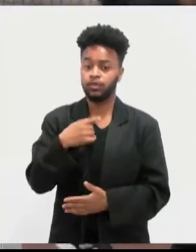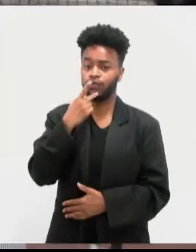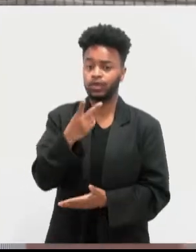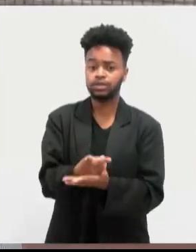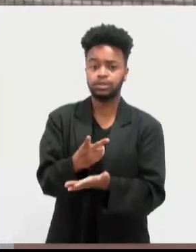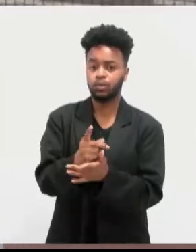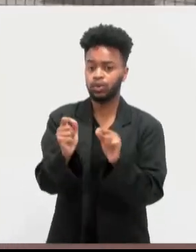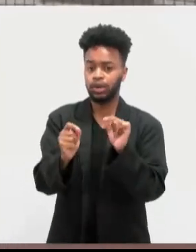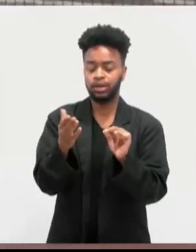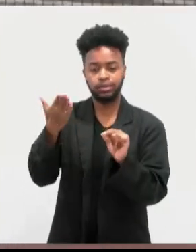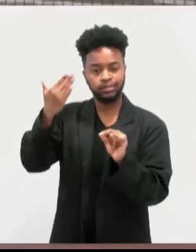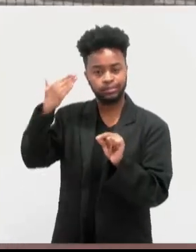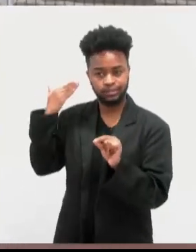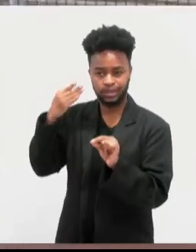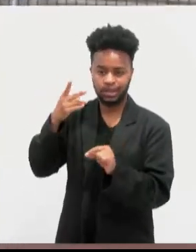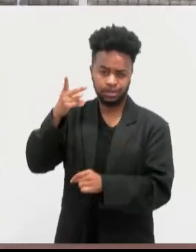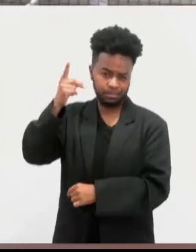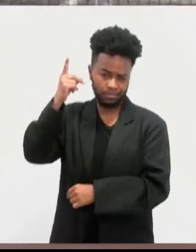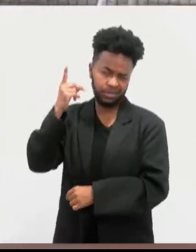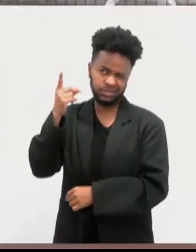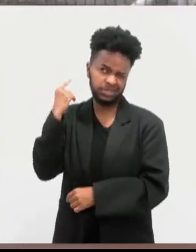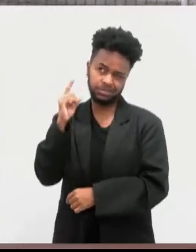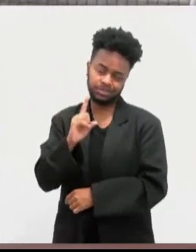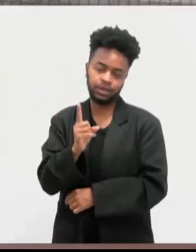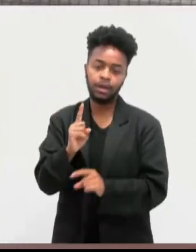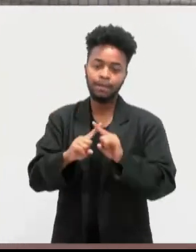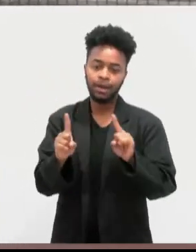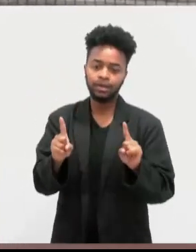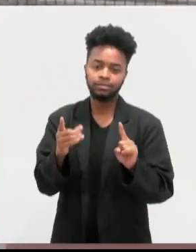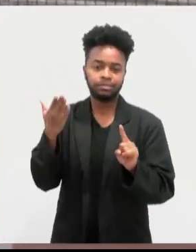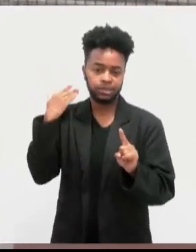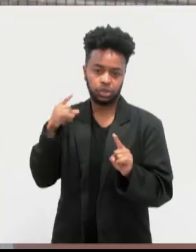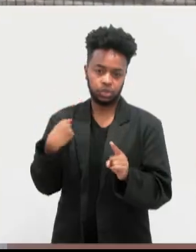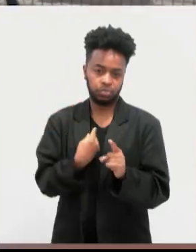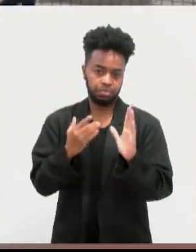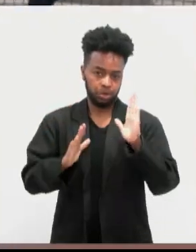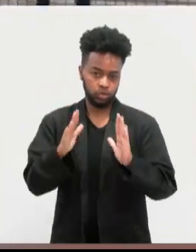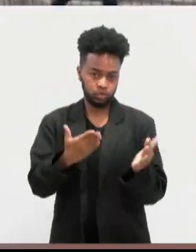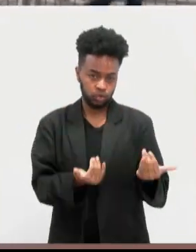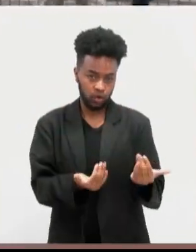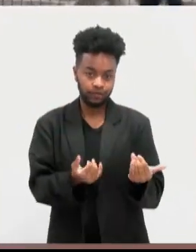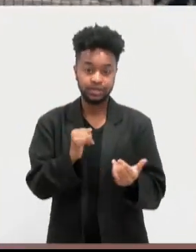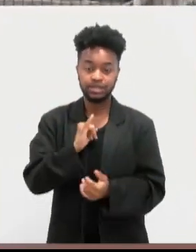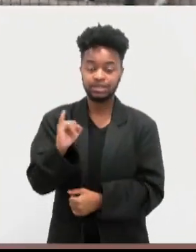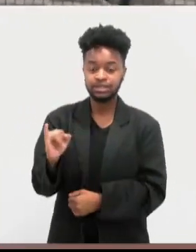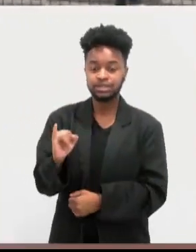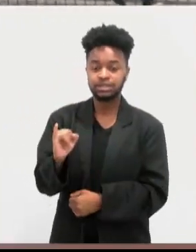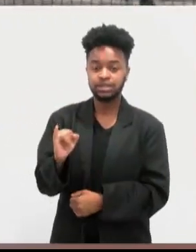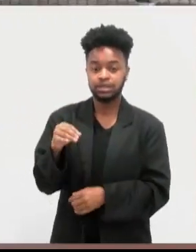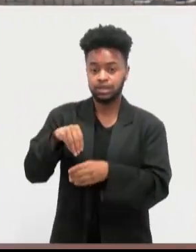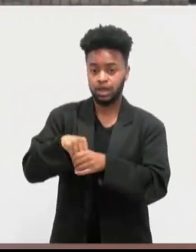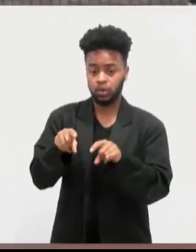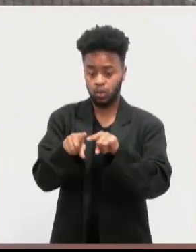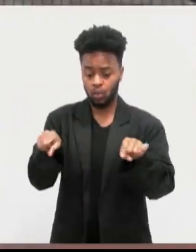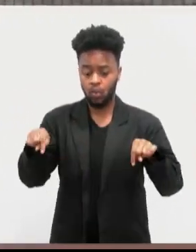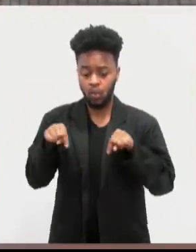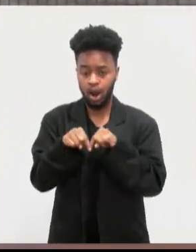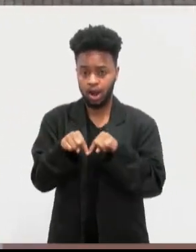antigamente, na época que nós éramos mais jovens, se a gente ficasse num quarto